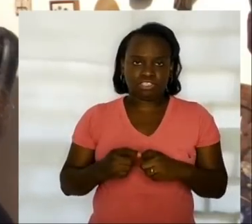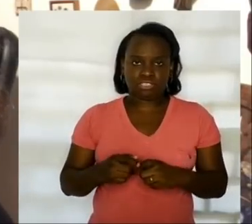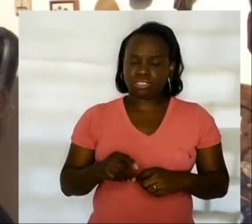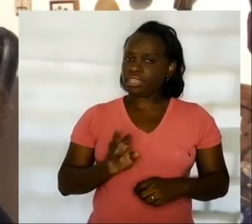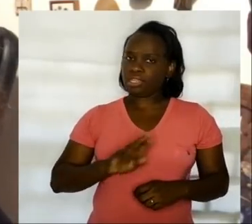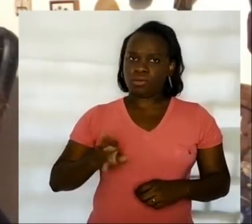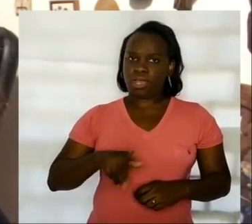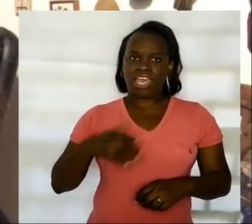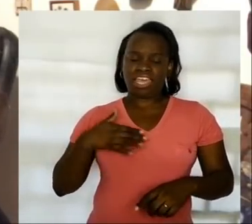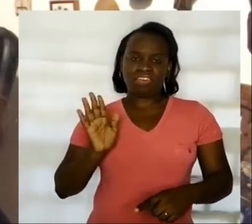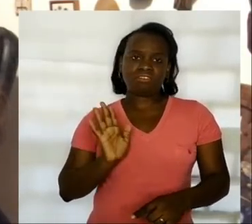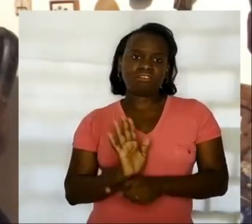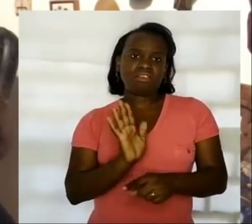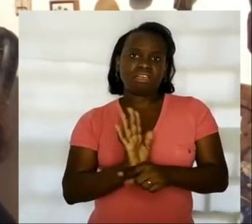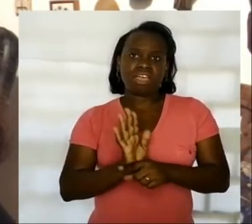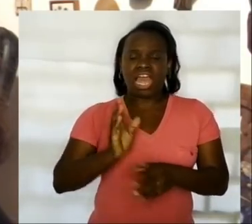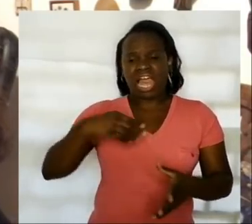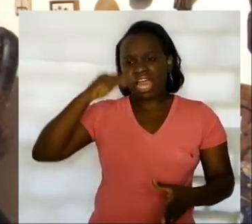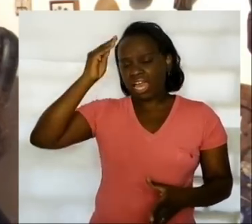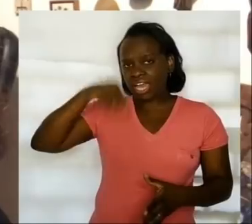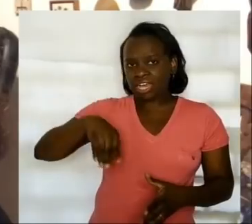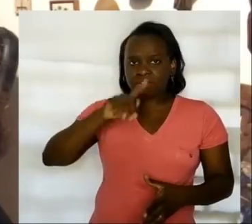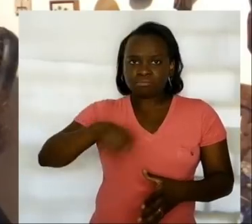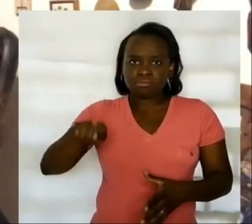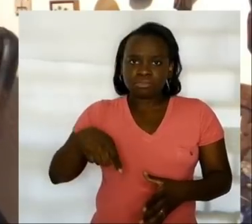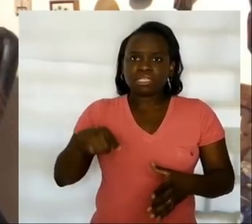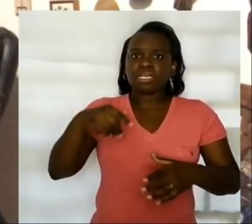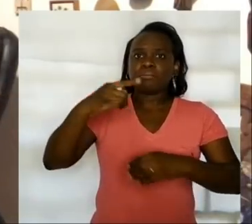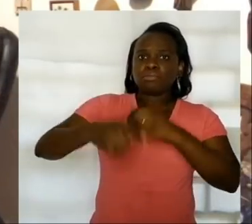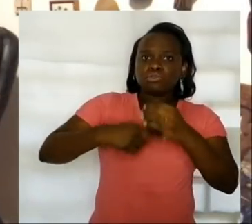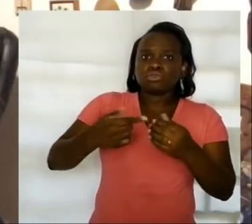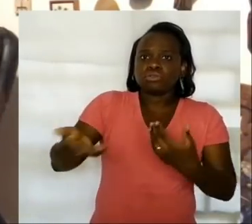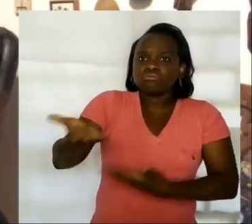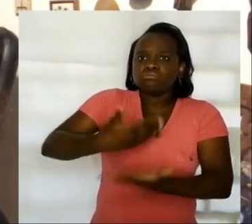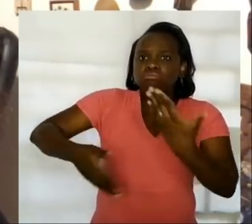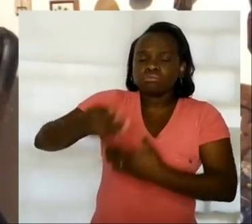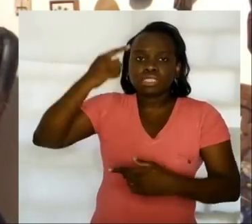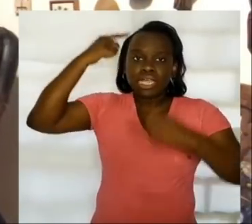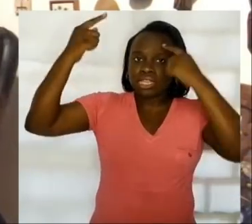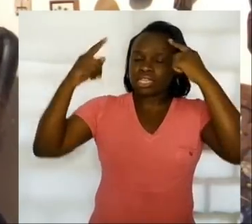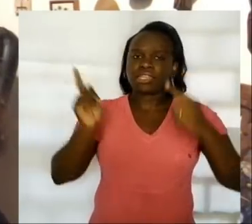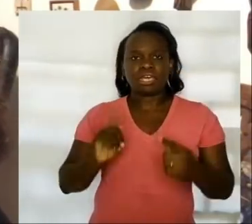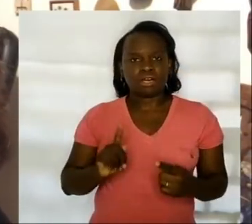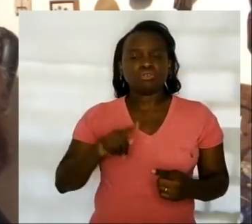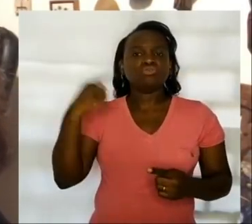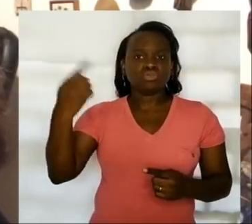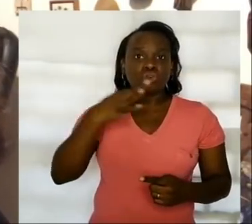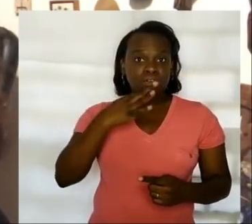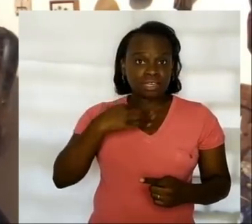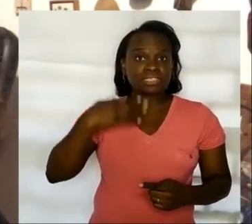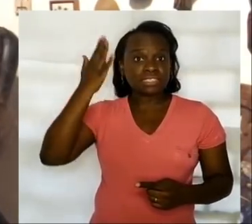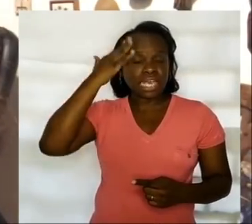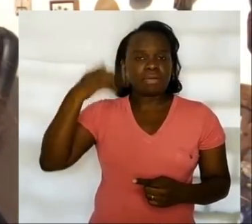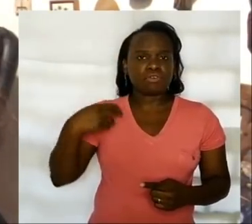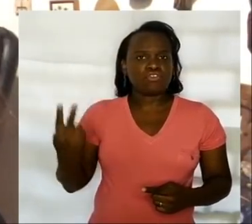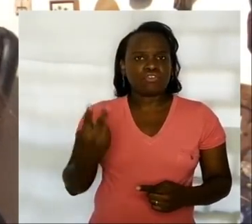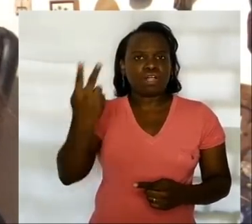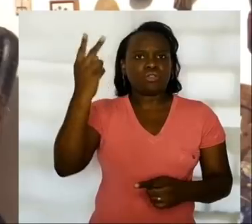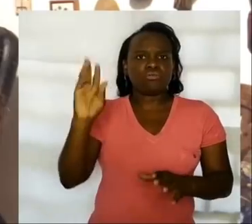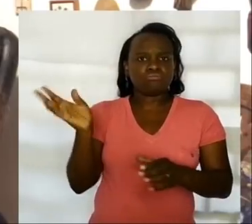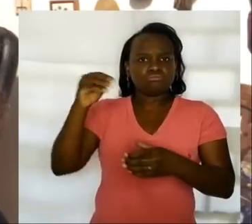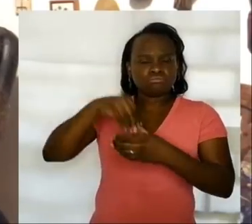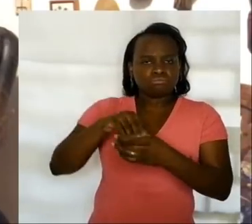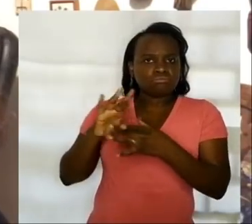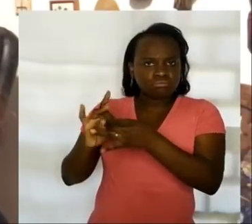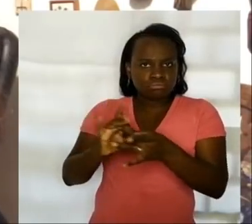e biomédicas. Não estou defendendo que abdiquemos da circulação internacional de nossas ideias. Os que me conhecem sabem